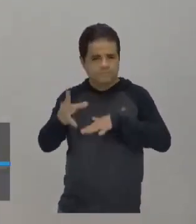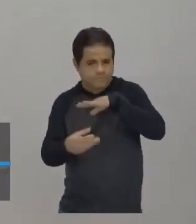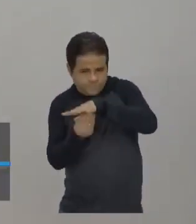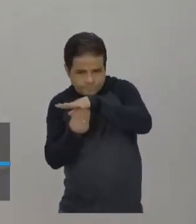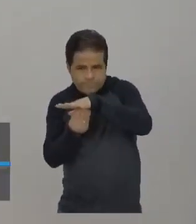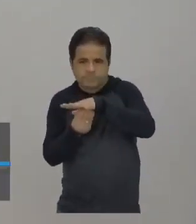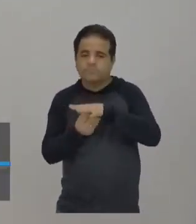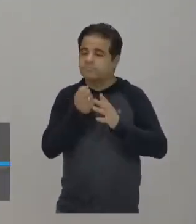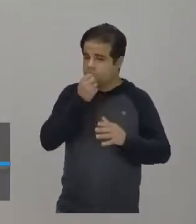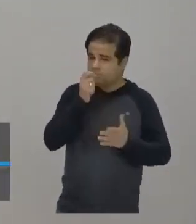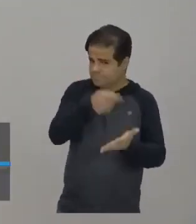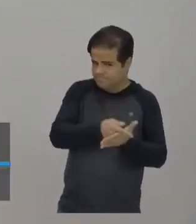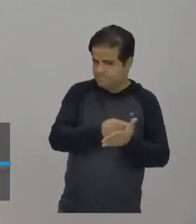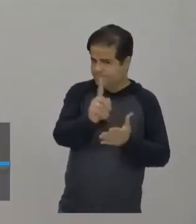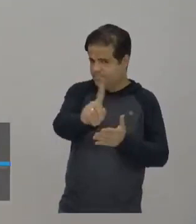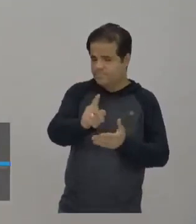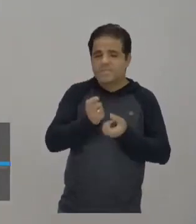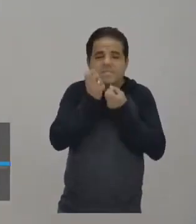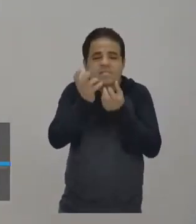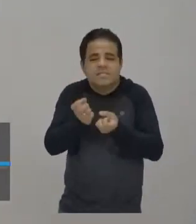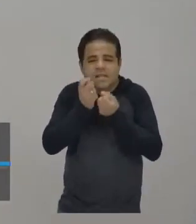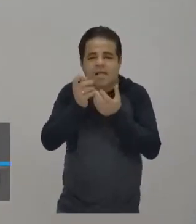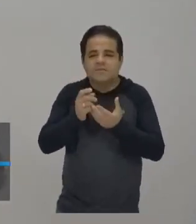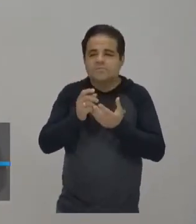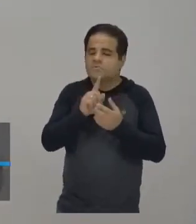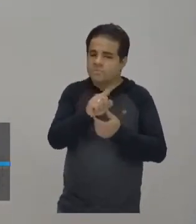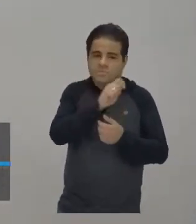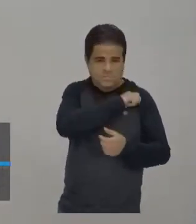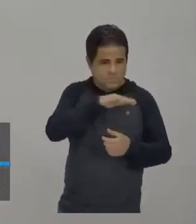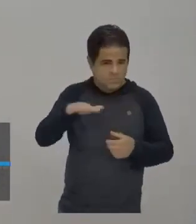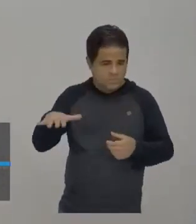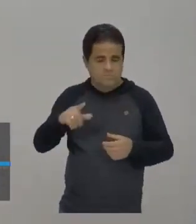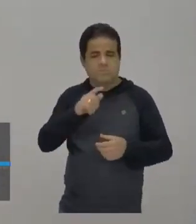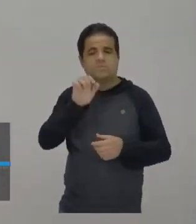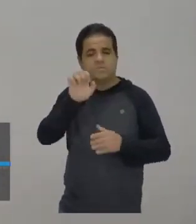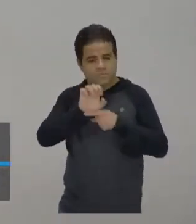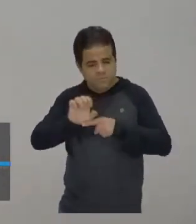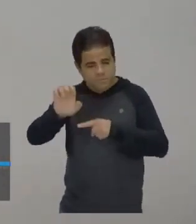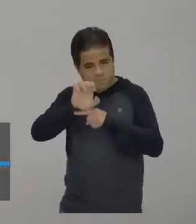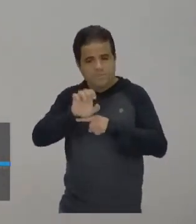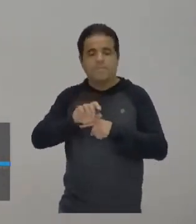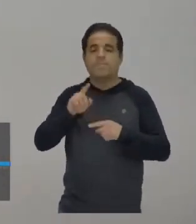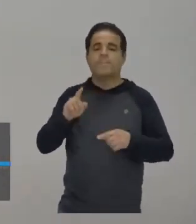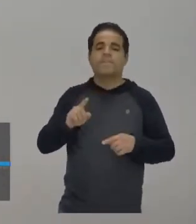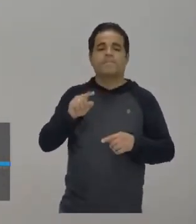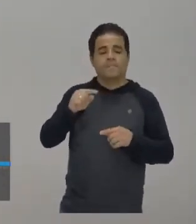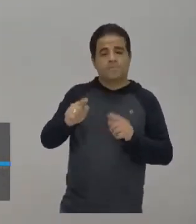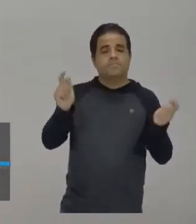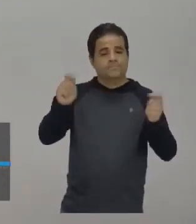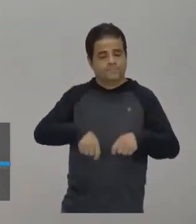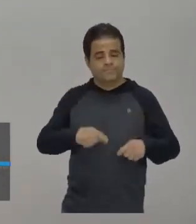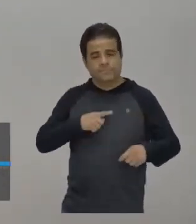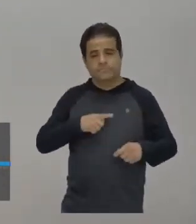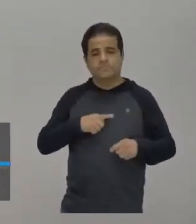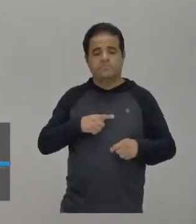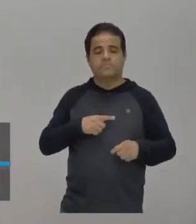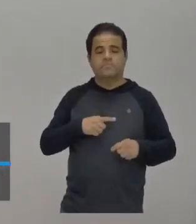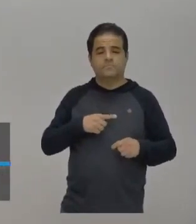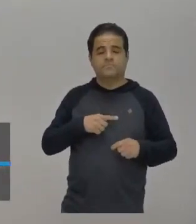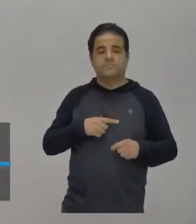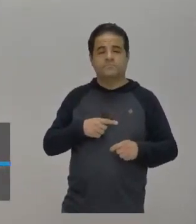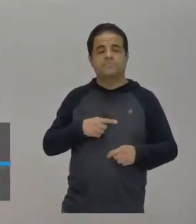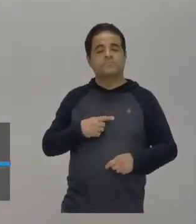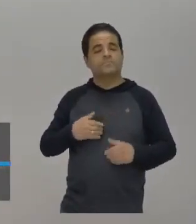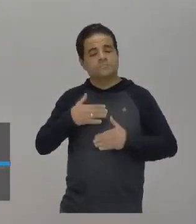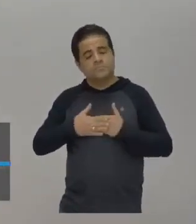Repositório é bom que você não paga dados, né? Você é aluno do Estado. Então, o que acontece? Você pode ter esse conjunto de aulas